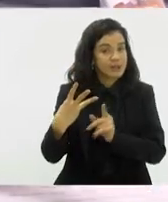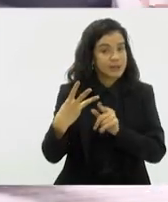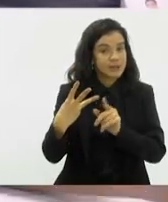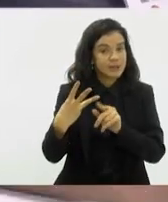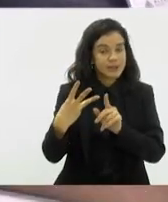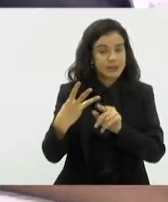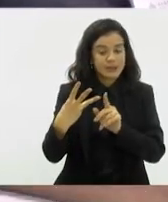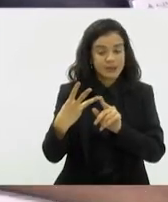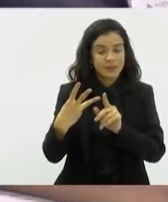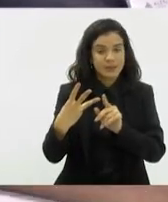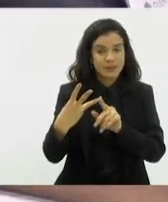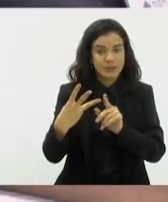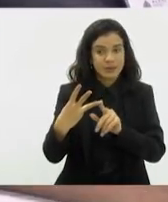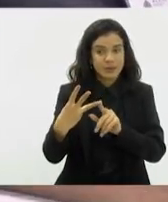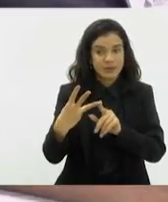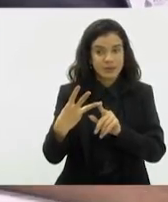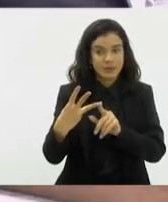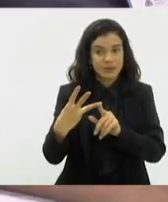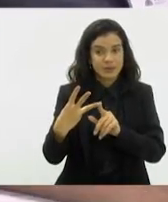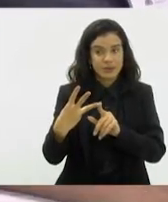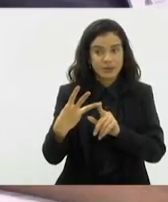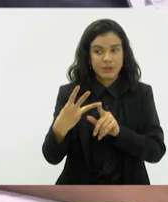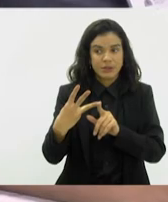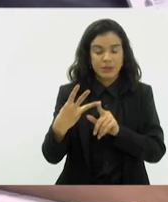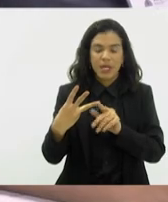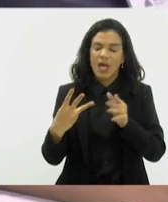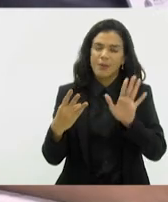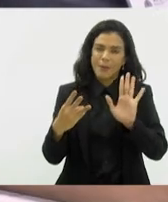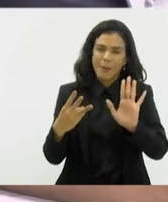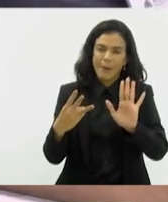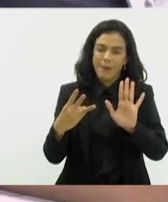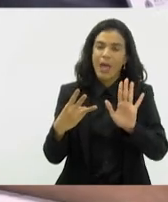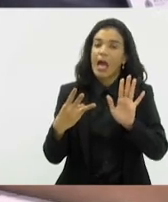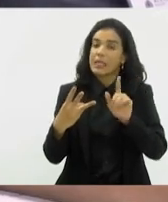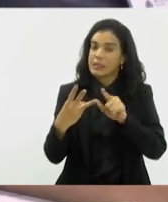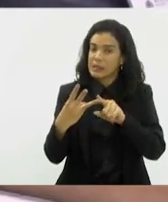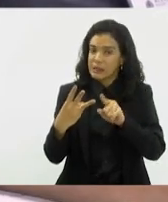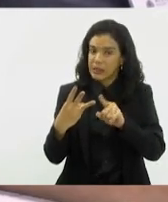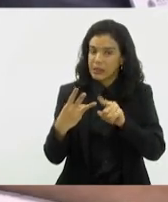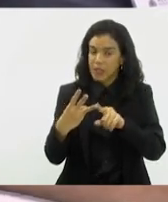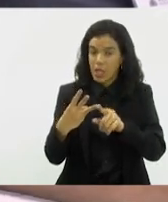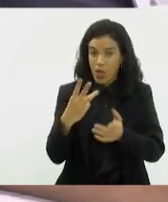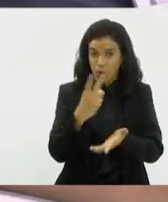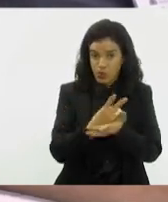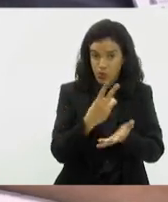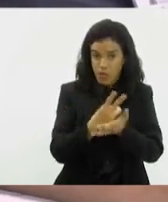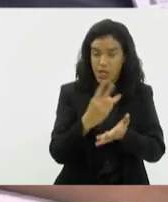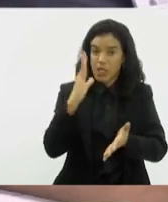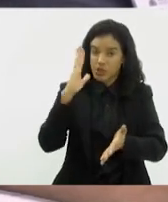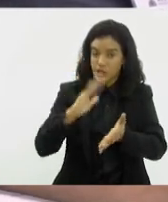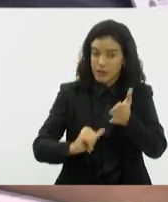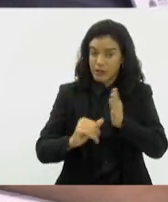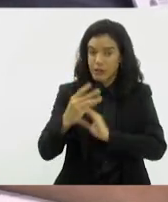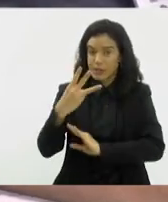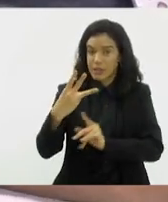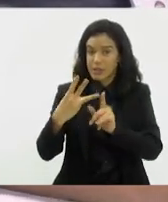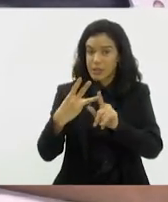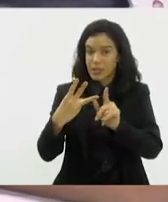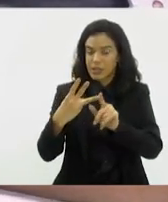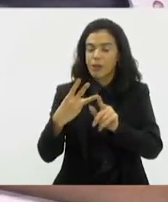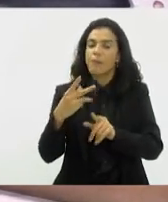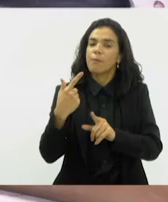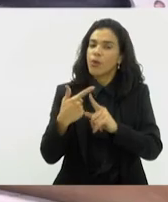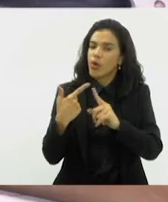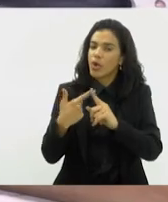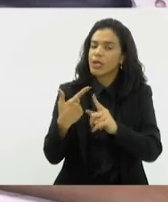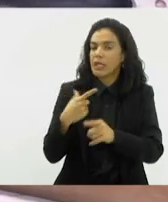Paulo. Suprima-se o artigo 4. Ah, desculpa, eu vi errado. É a 3. Eu manteria a 3 supressiva, porque aí realmente fala de cartilha